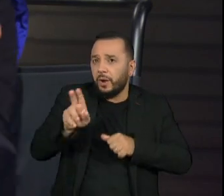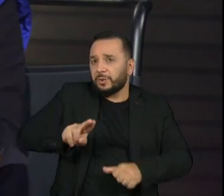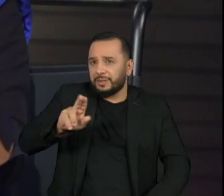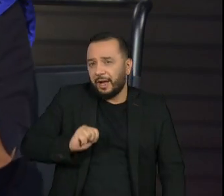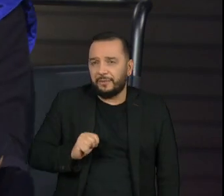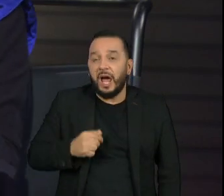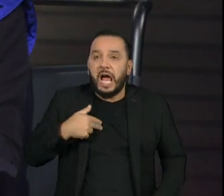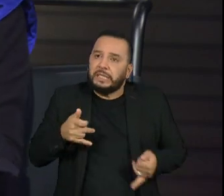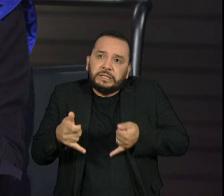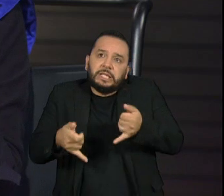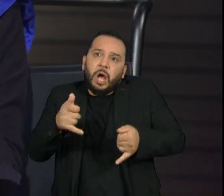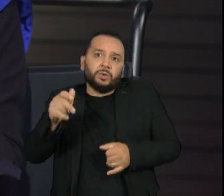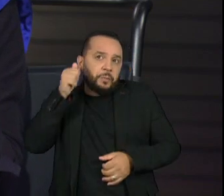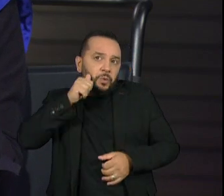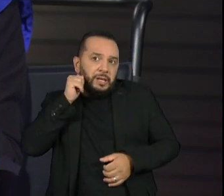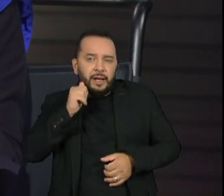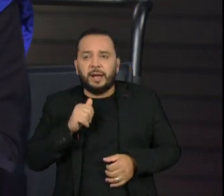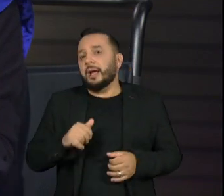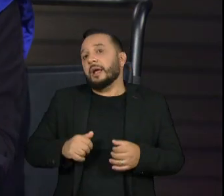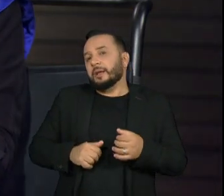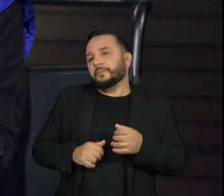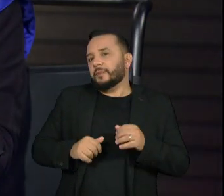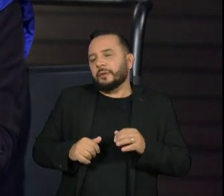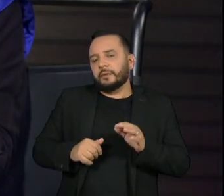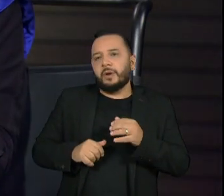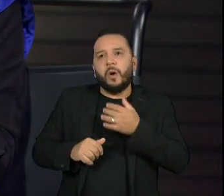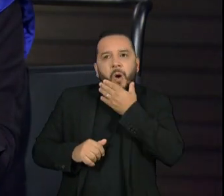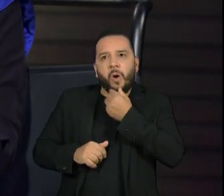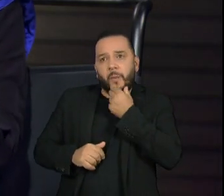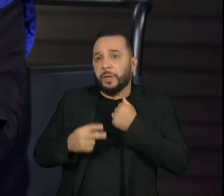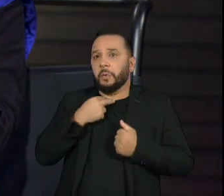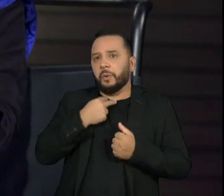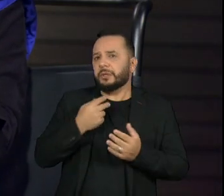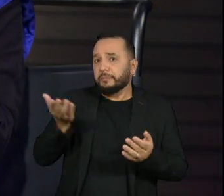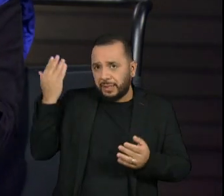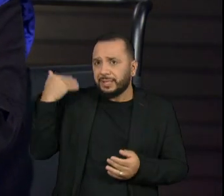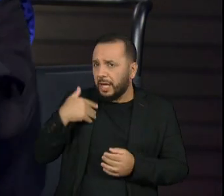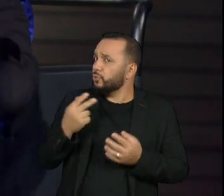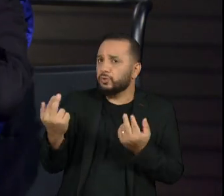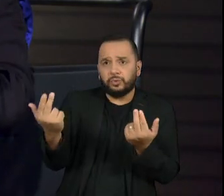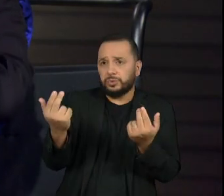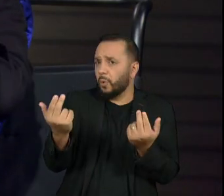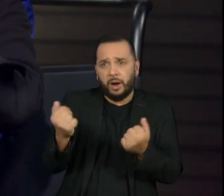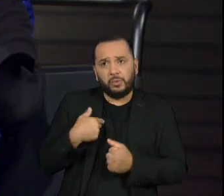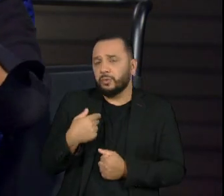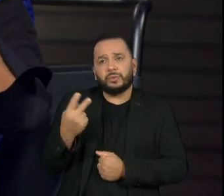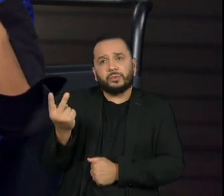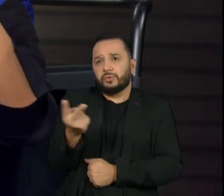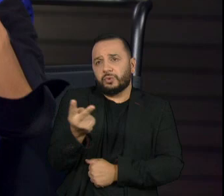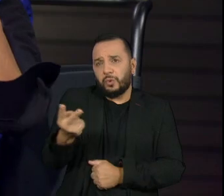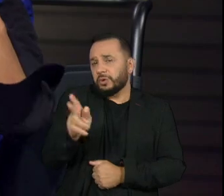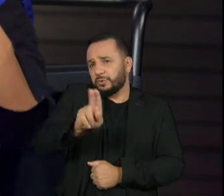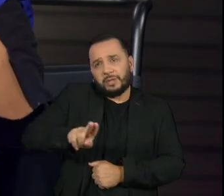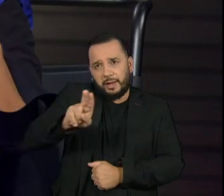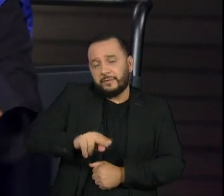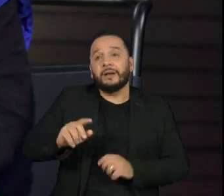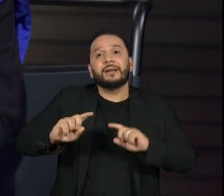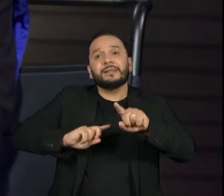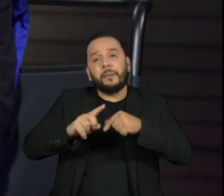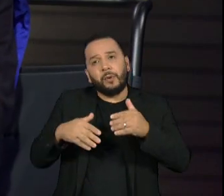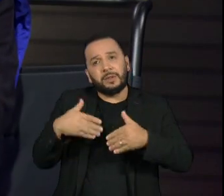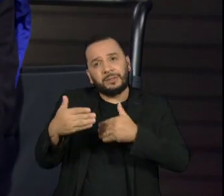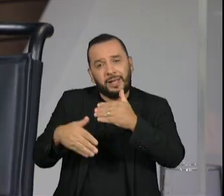salto é uma coisa feminina e não masculina. Então, com o tempo é que isso foi separando. Eu sempre